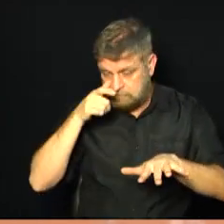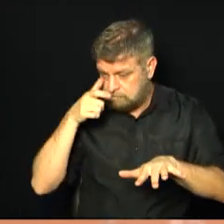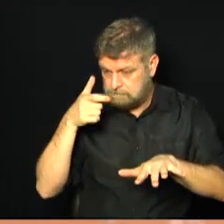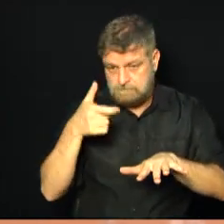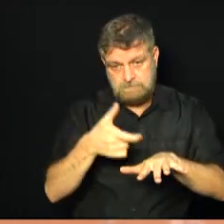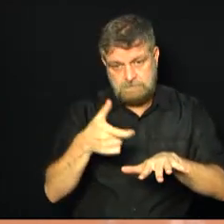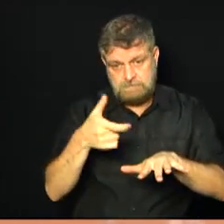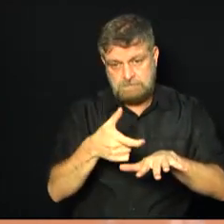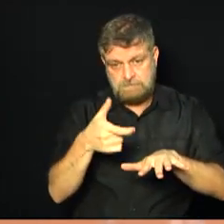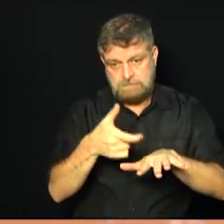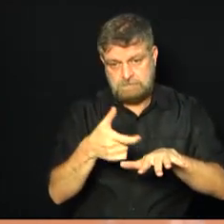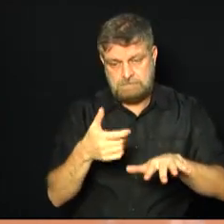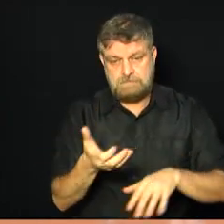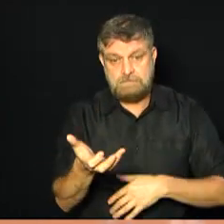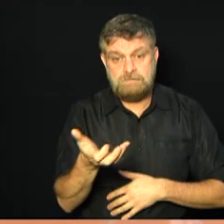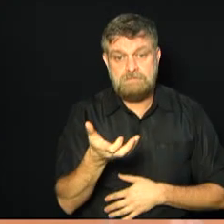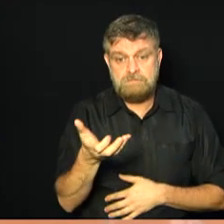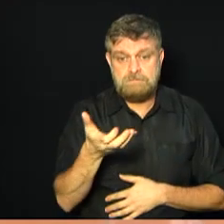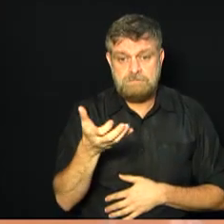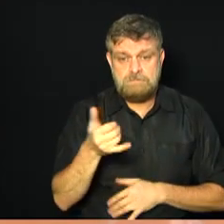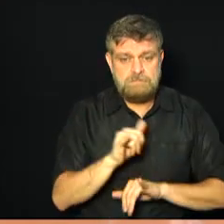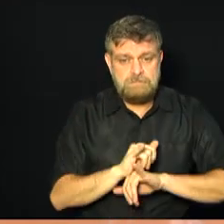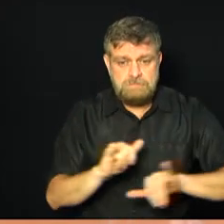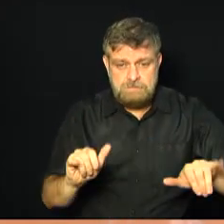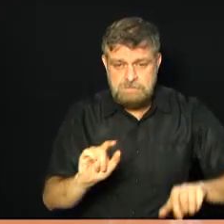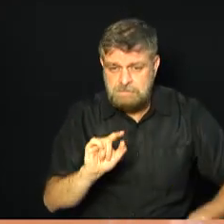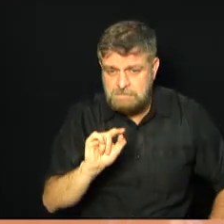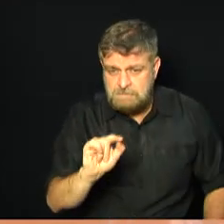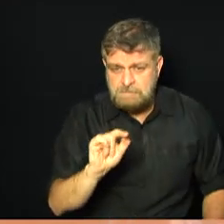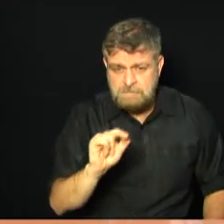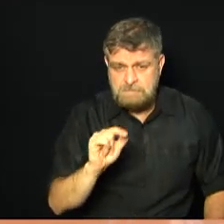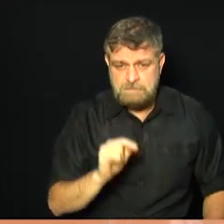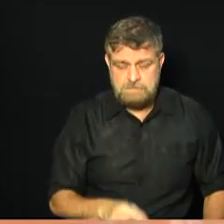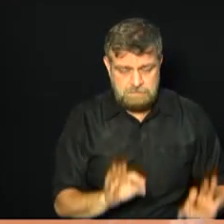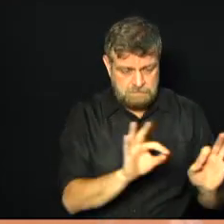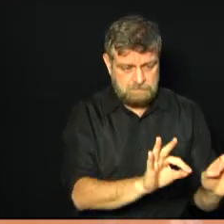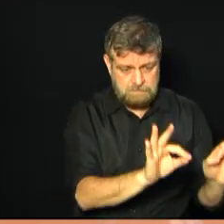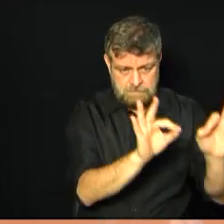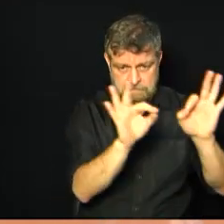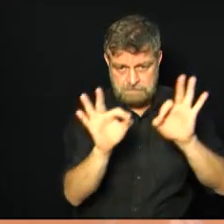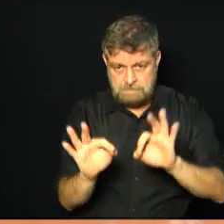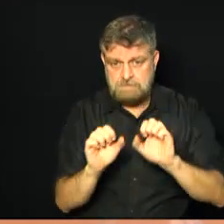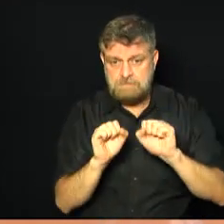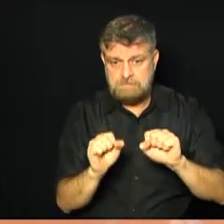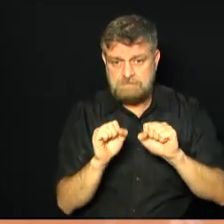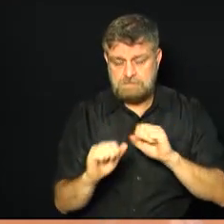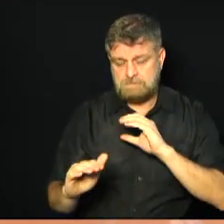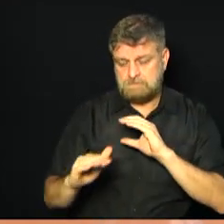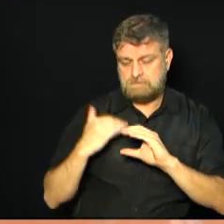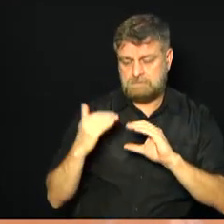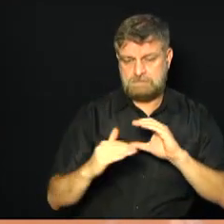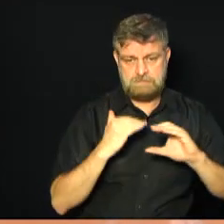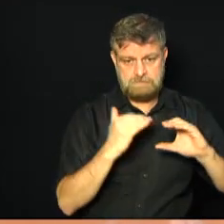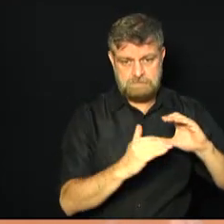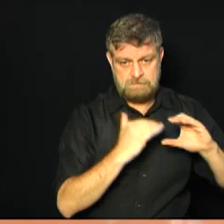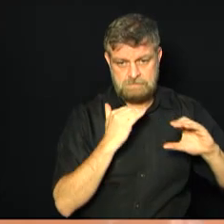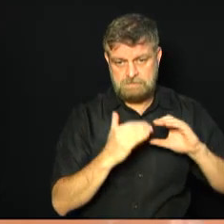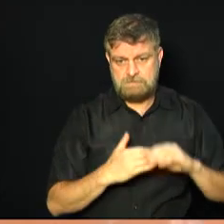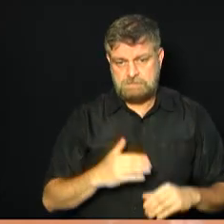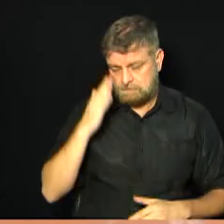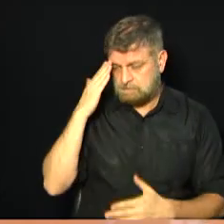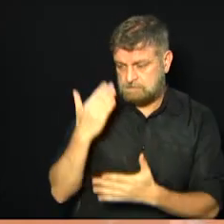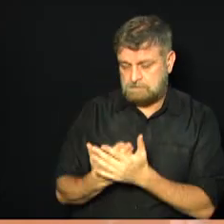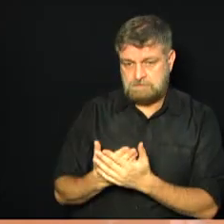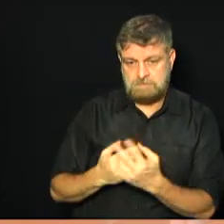aqui quem assistiu, quem participou online, possa fazer pergunta e encaminhar para a gente, que eu acredito que a doutora Adriana e o